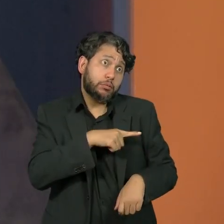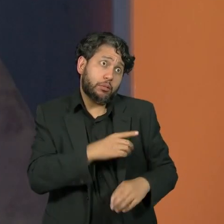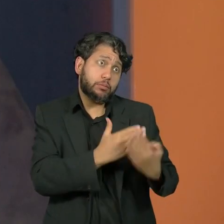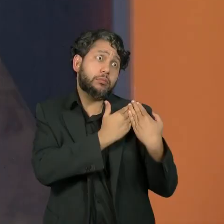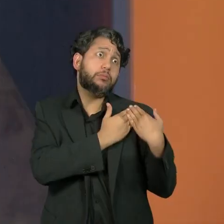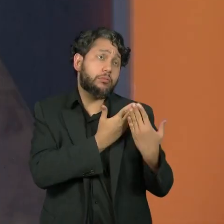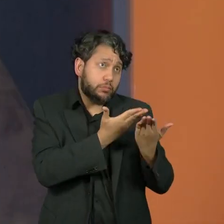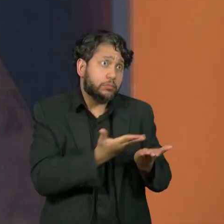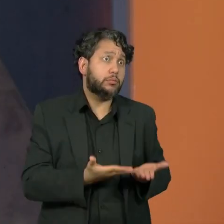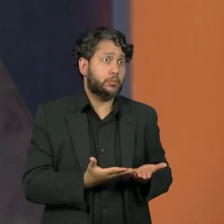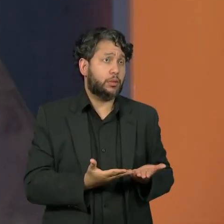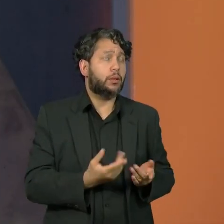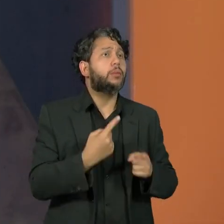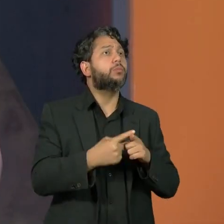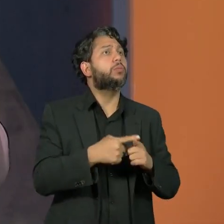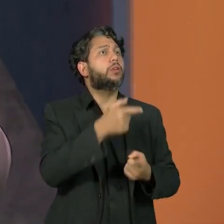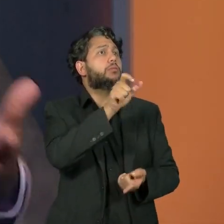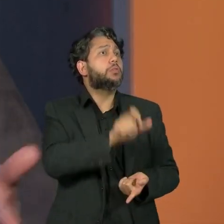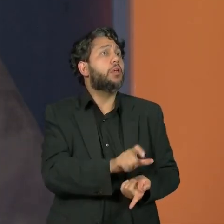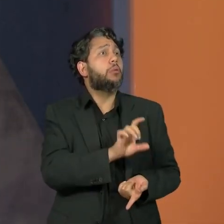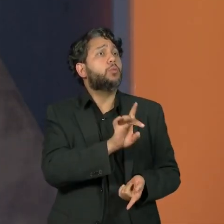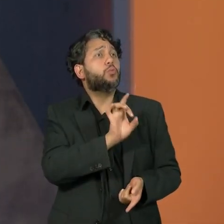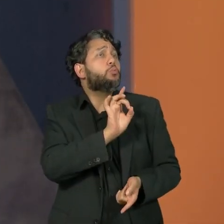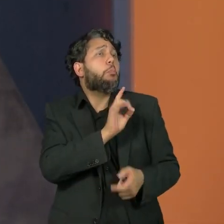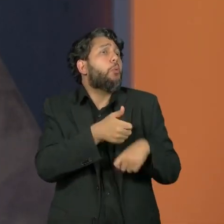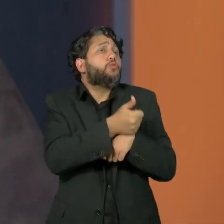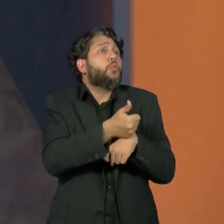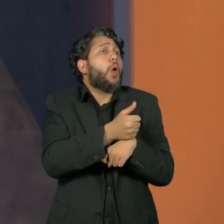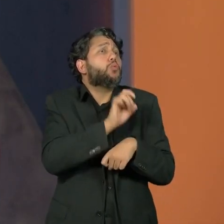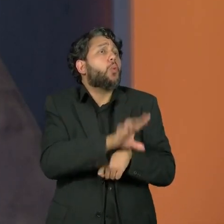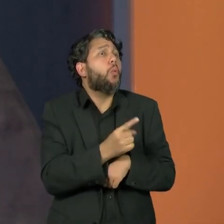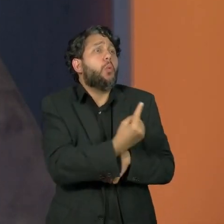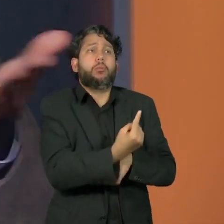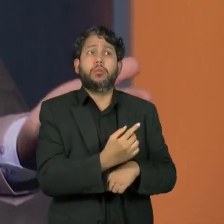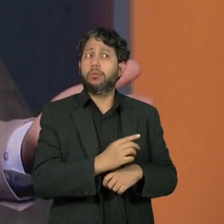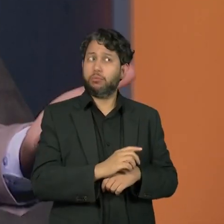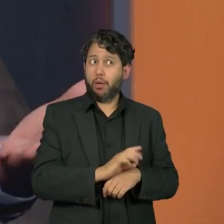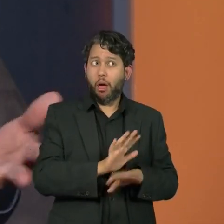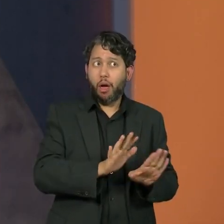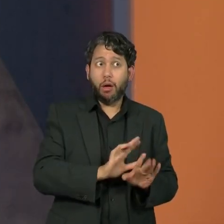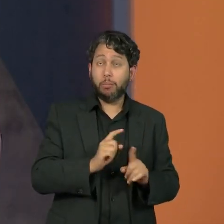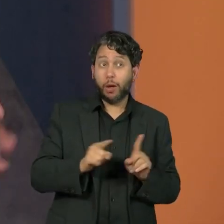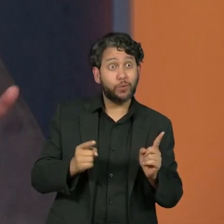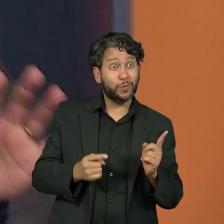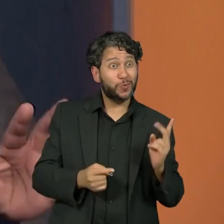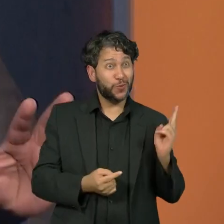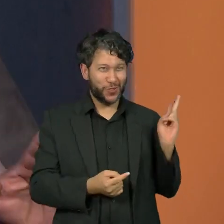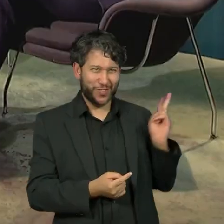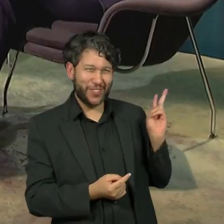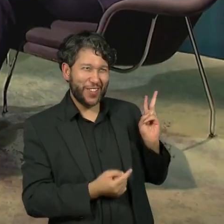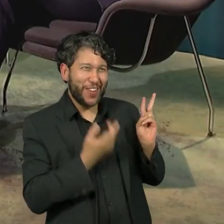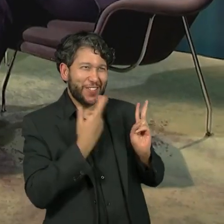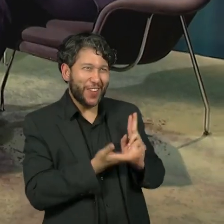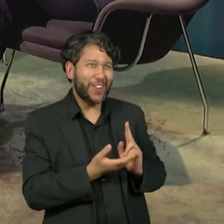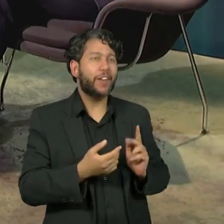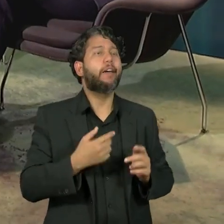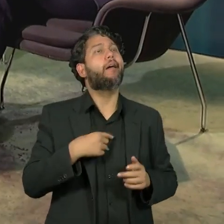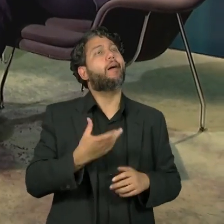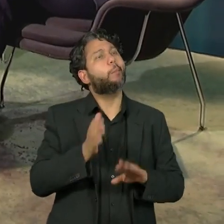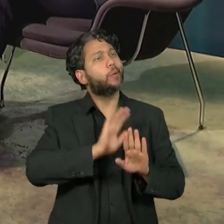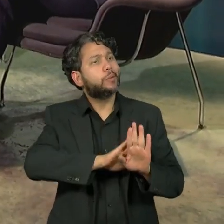você deveria ser só uma profissional nesse mercado. Mas você e o Ale estão dizendo, olha, mas tem alguns outros